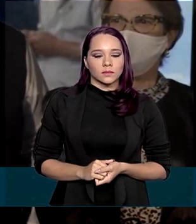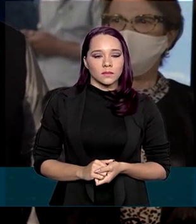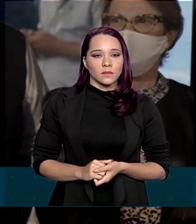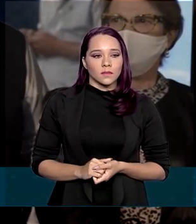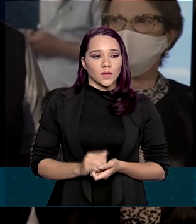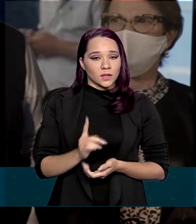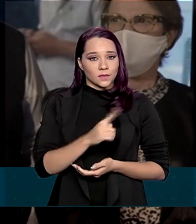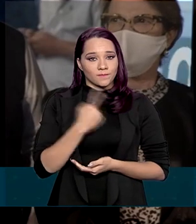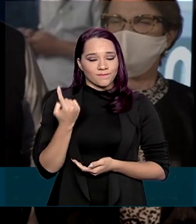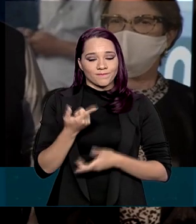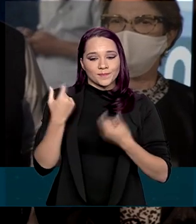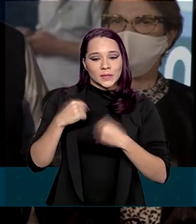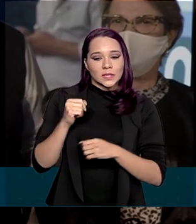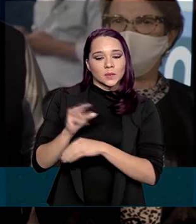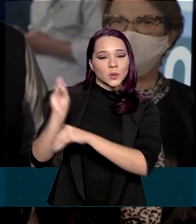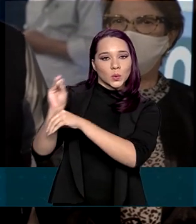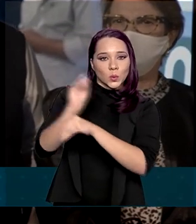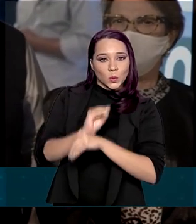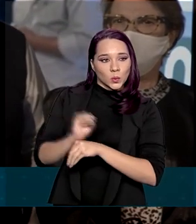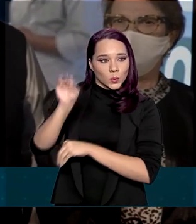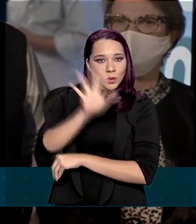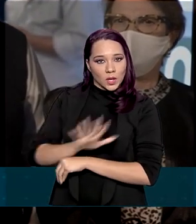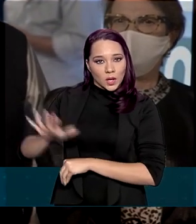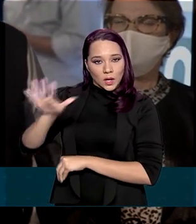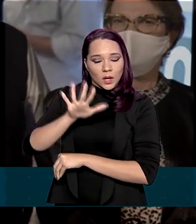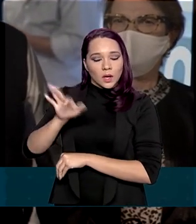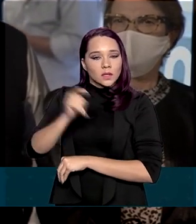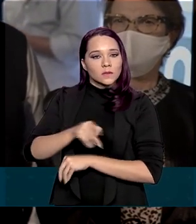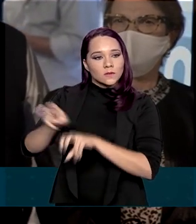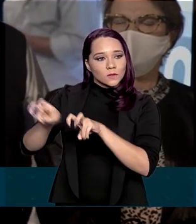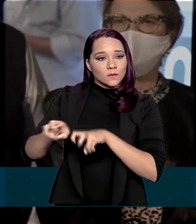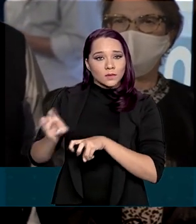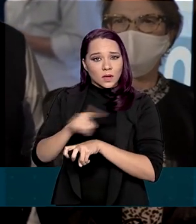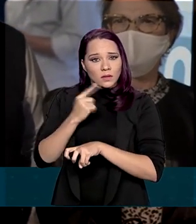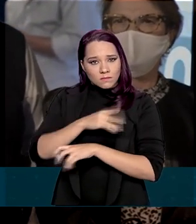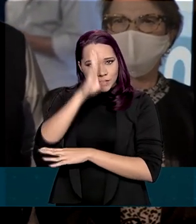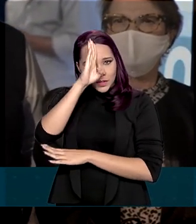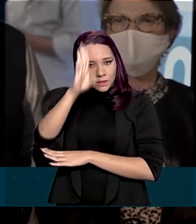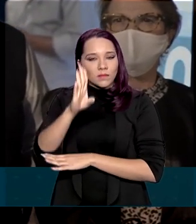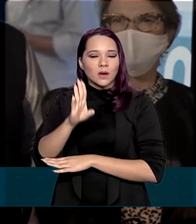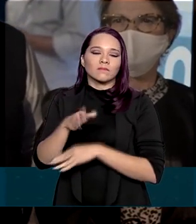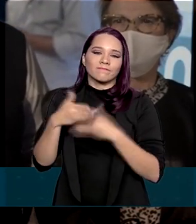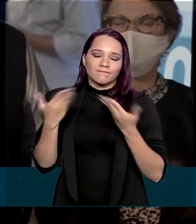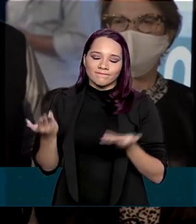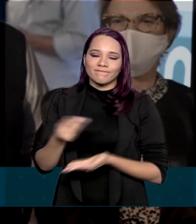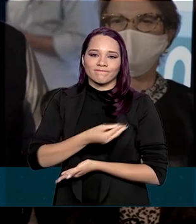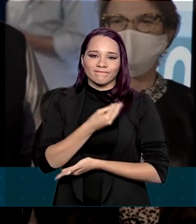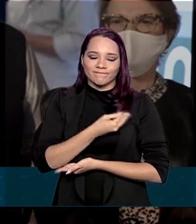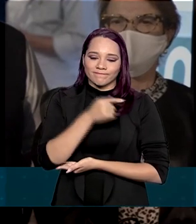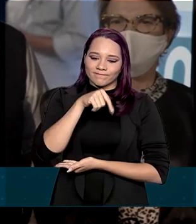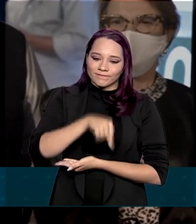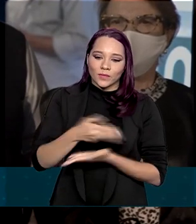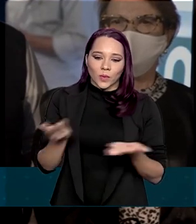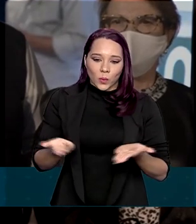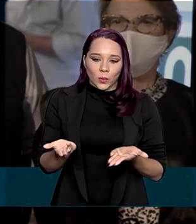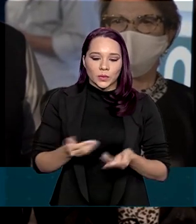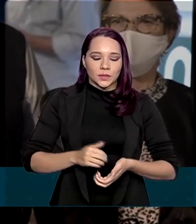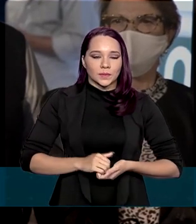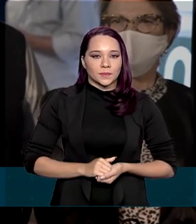cuidar desse setor. Esse é o... é a locomotiva nossa e é para isso que nós estamos aqui. Então, eu queria